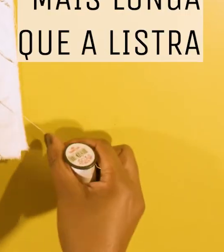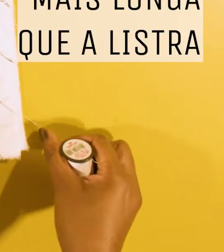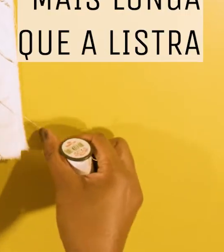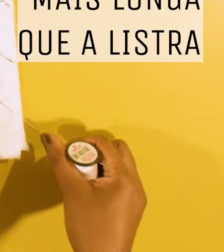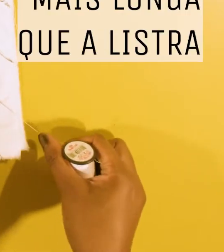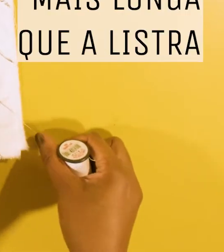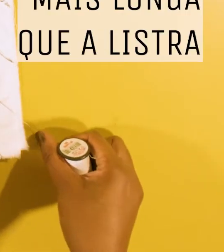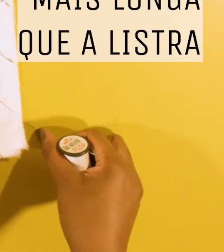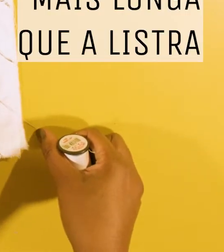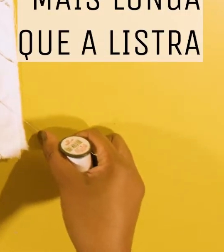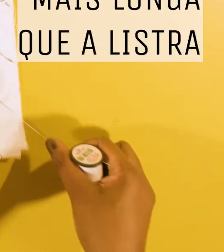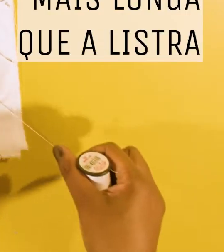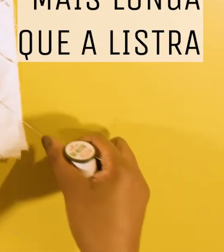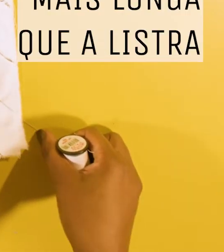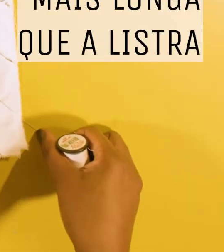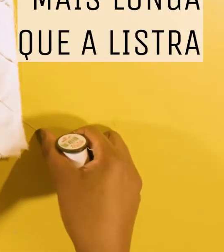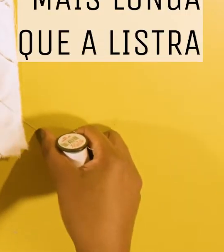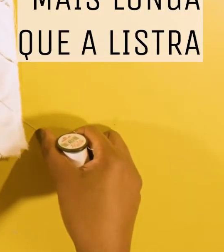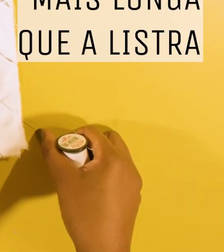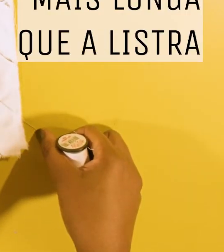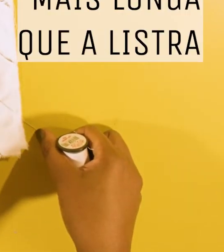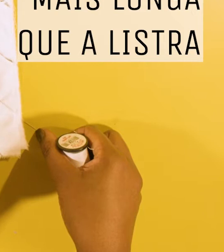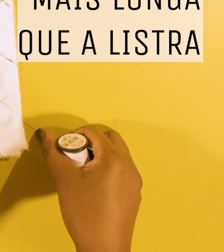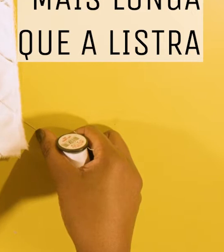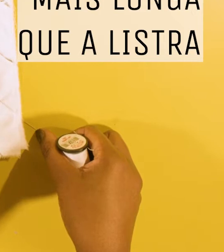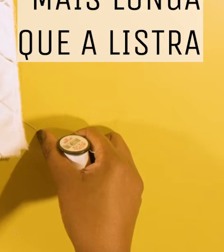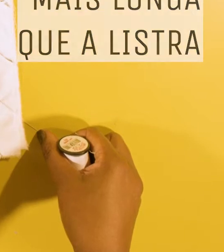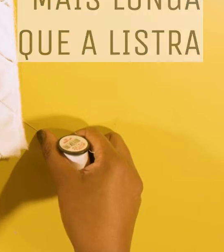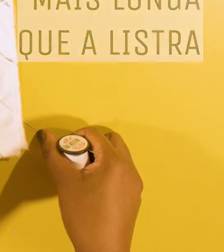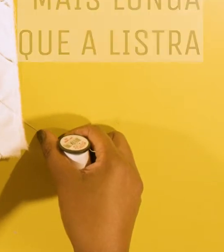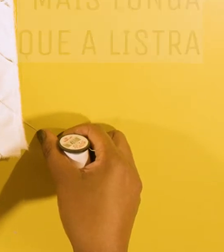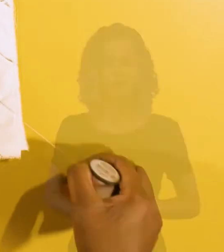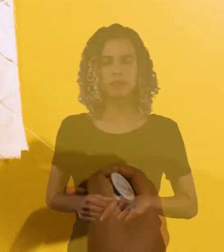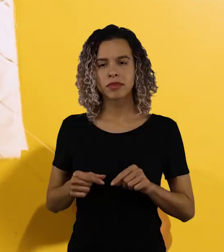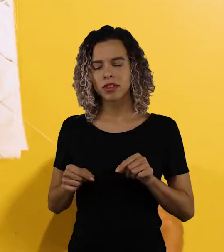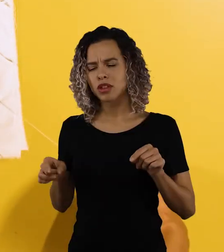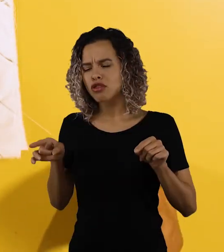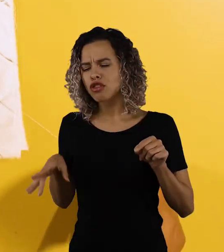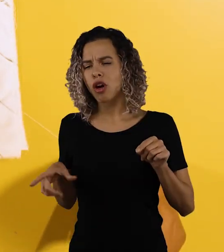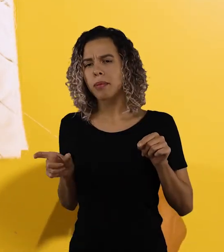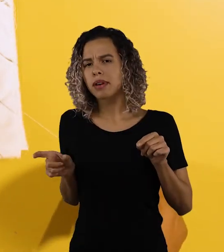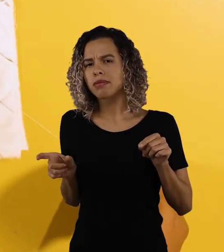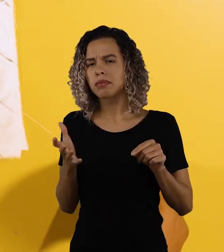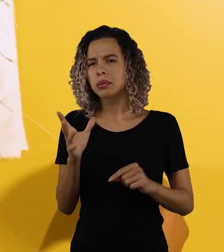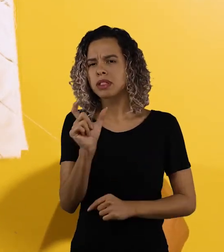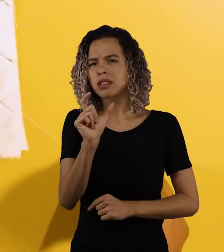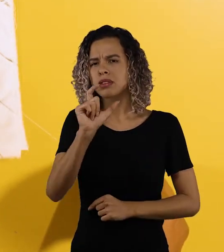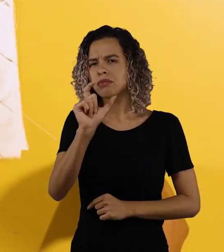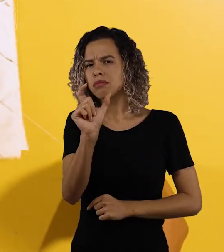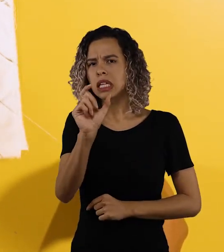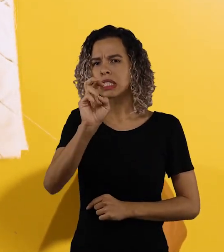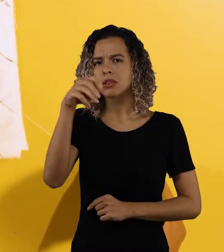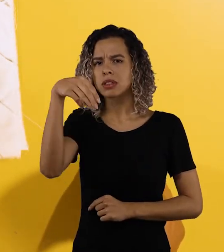no tamanho da listra que você vai costurar nesse momento. E pode deixar uma sobra de mais ou